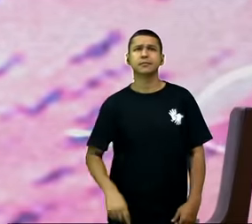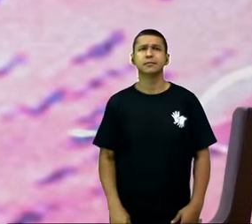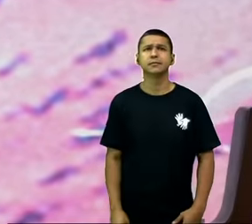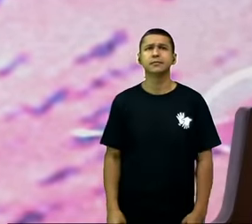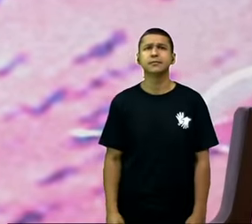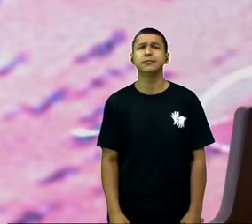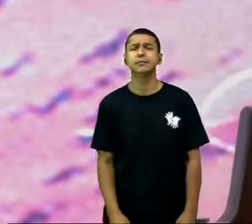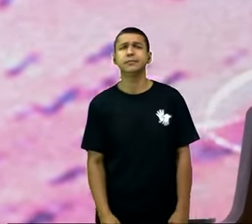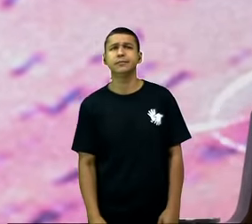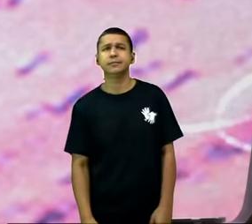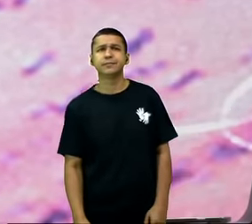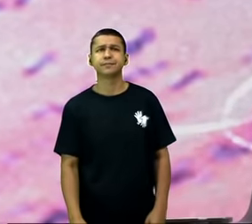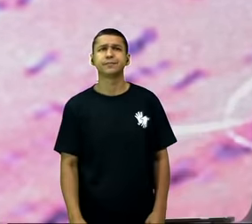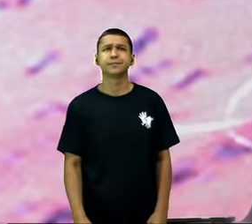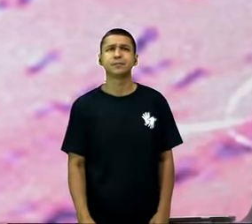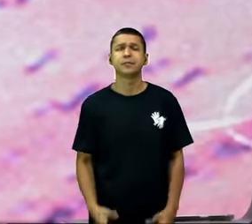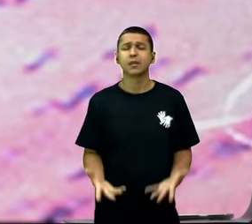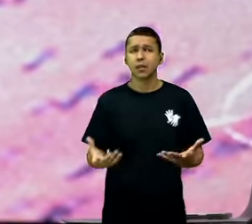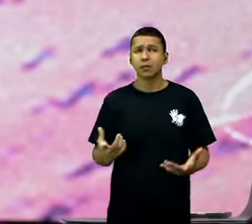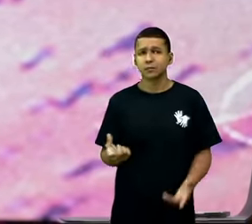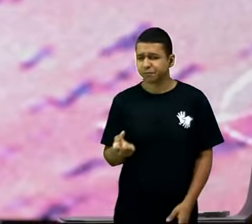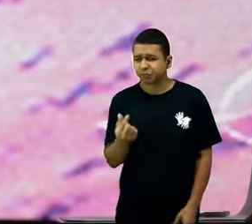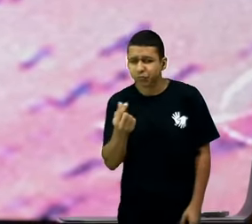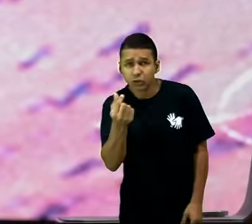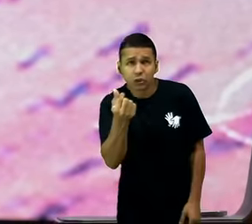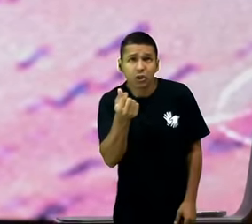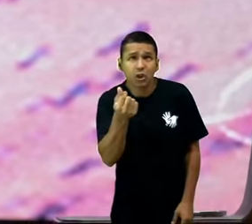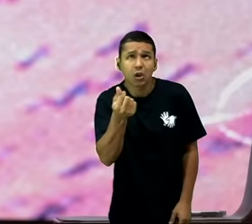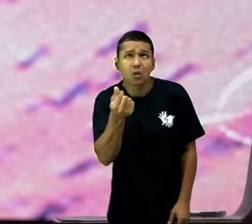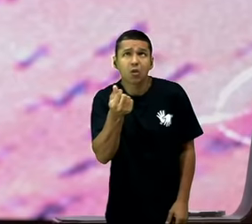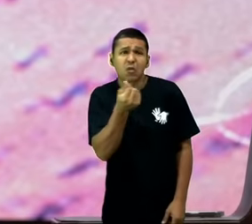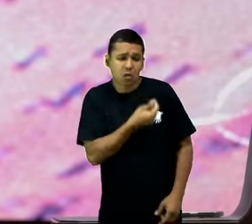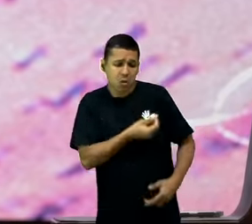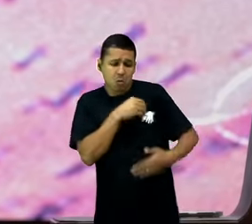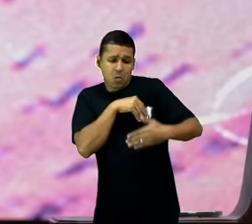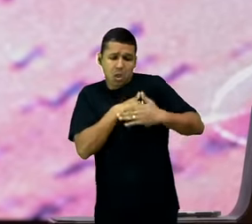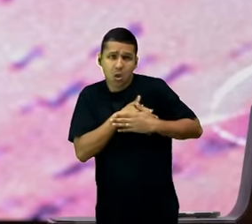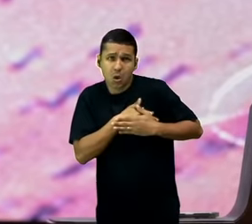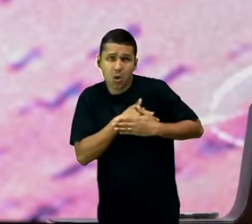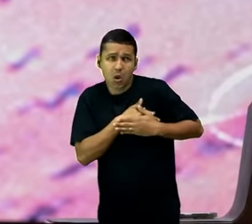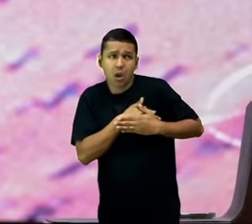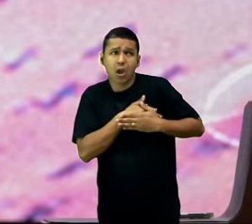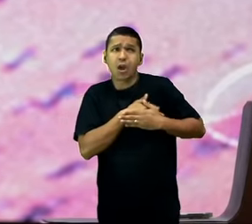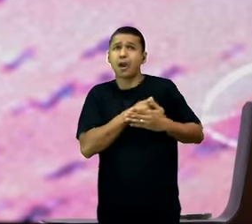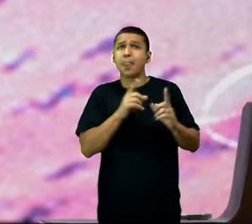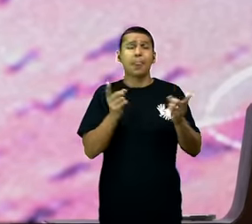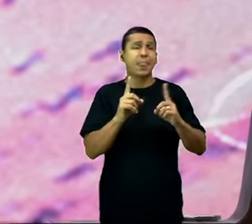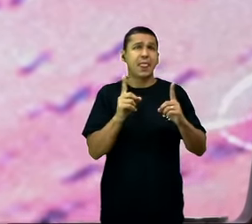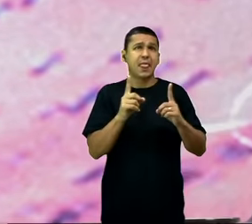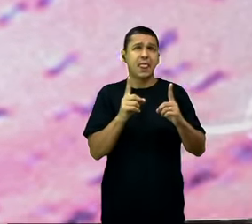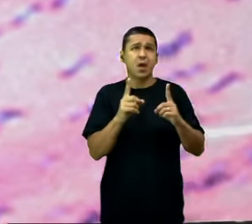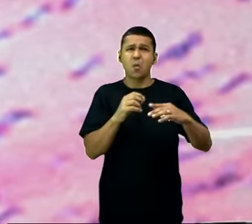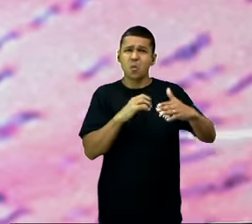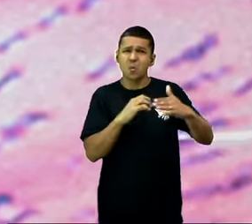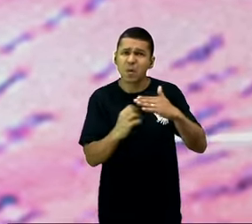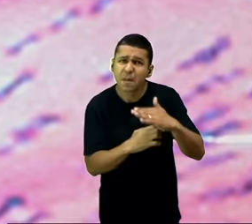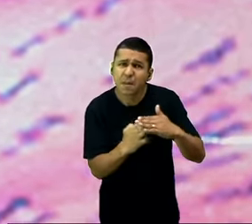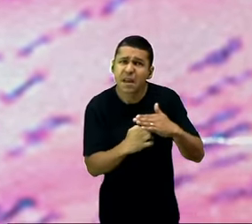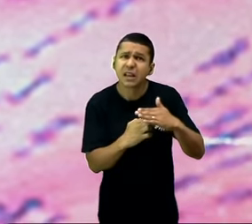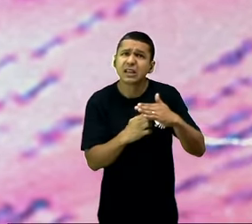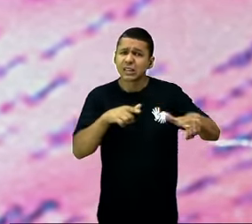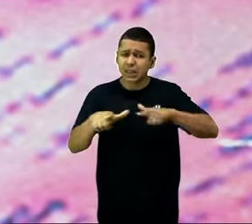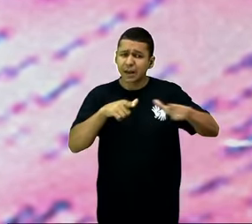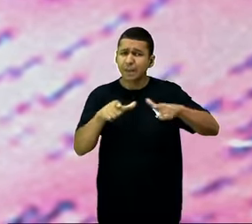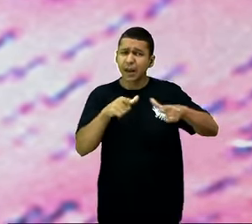É por isso que o dinheiro nunca você pode colocar no coração. É por isso que cargo você não pode colocar no coração.